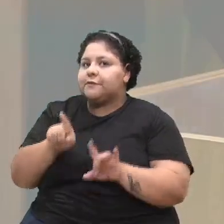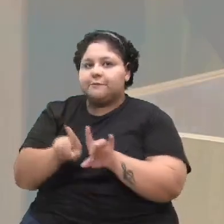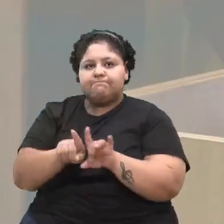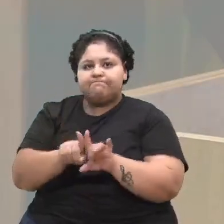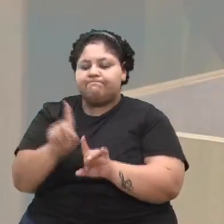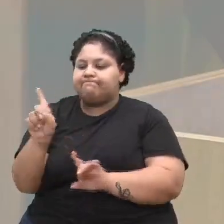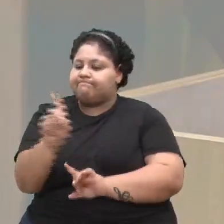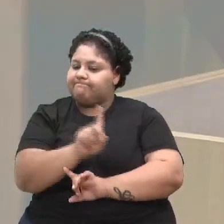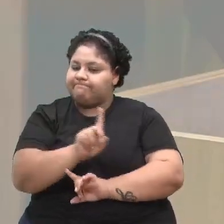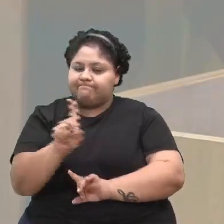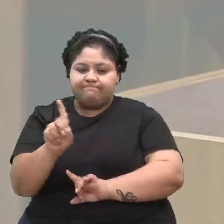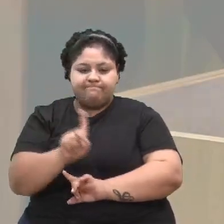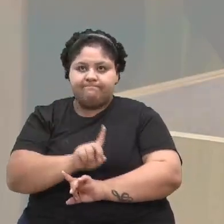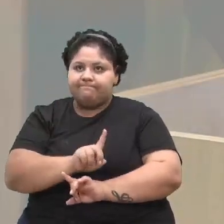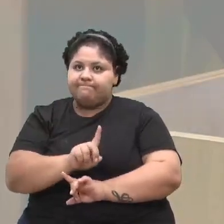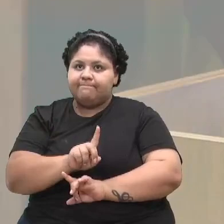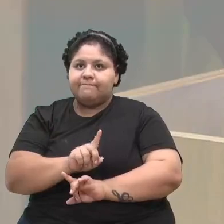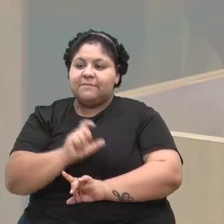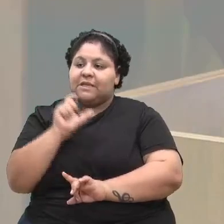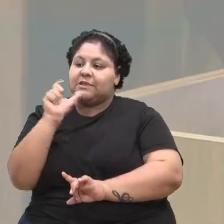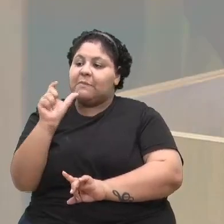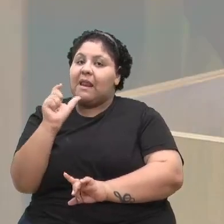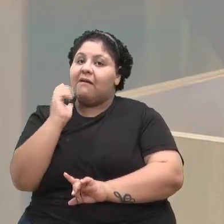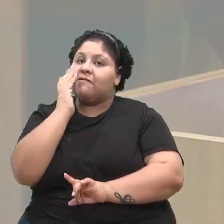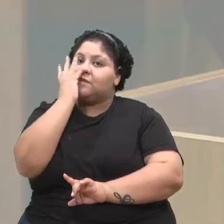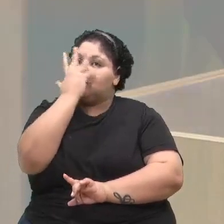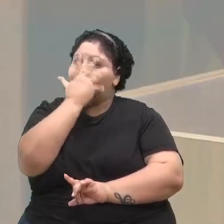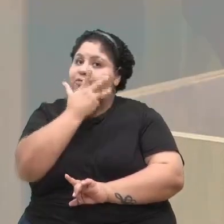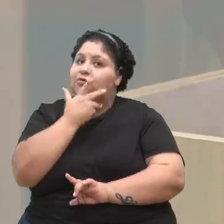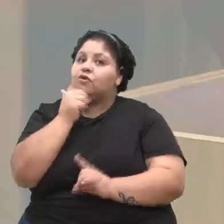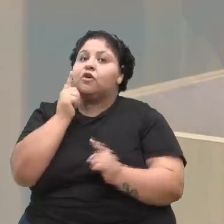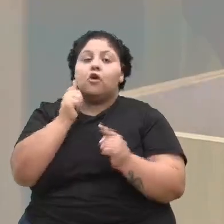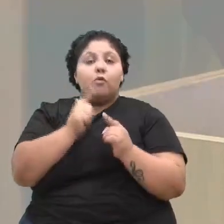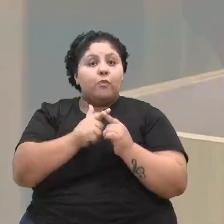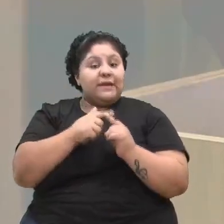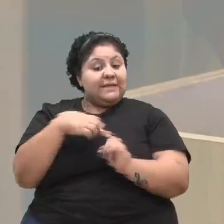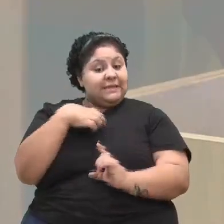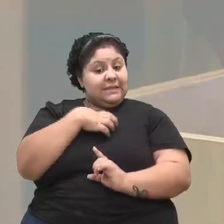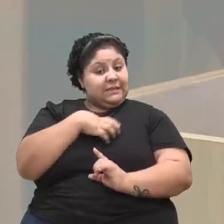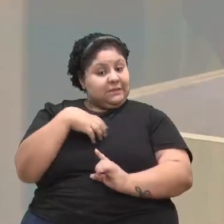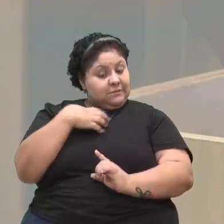Não se entreguem às palavras bonitas. Porque foi dessa forma